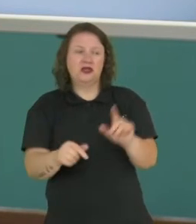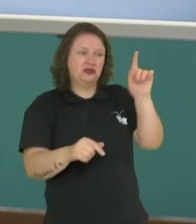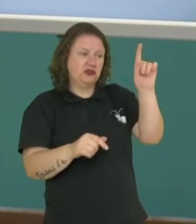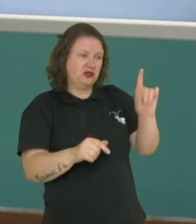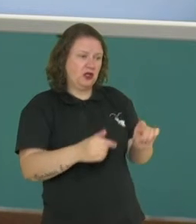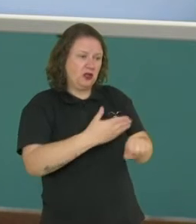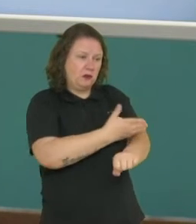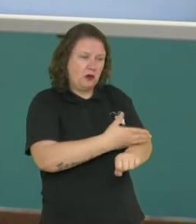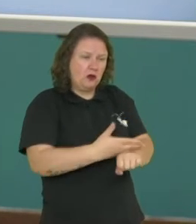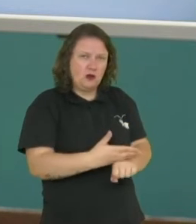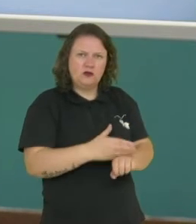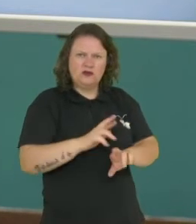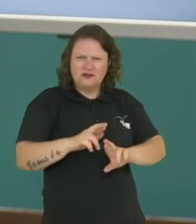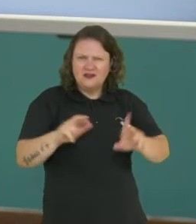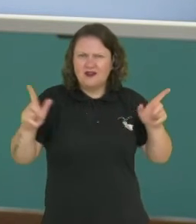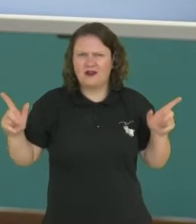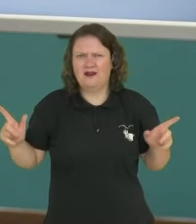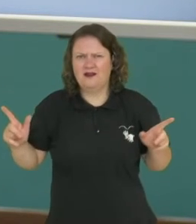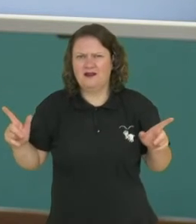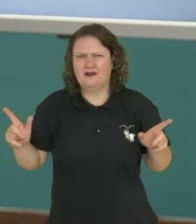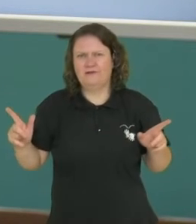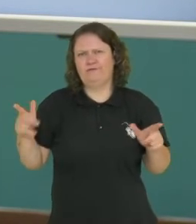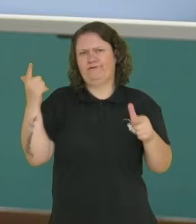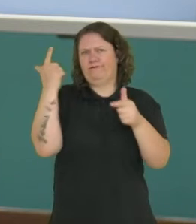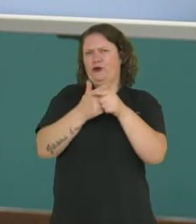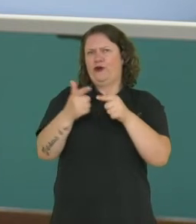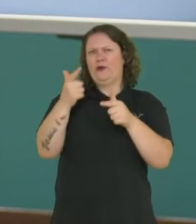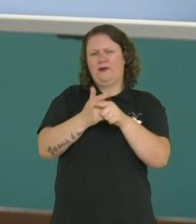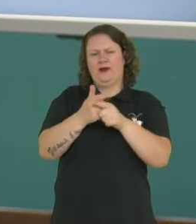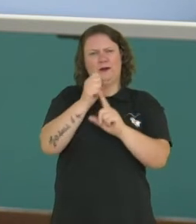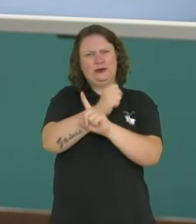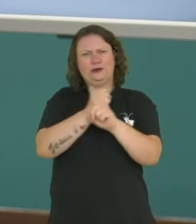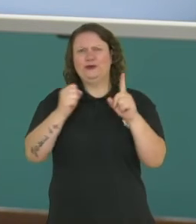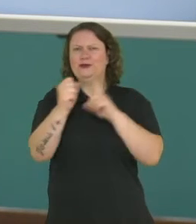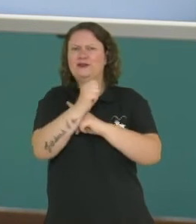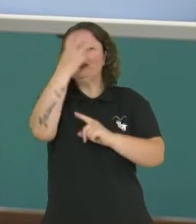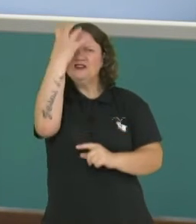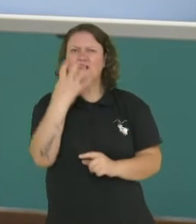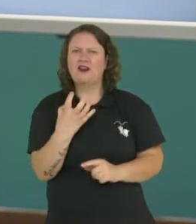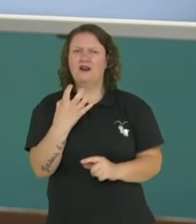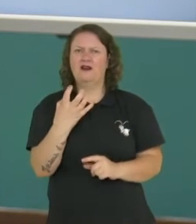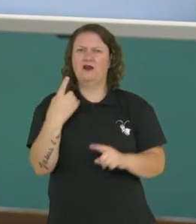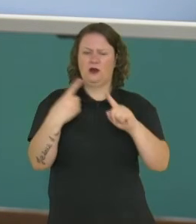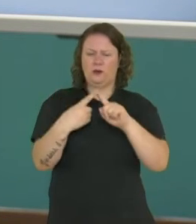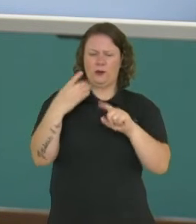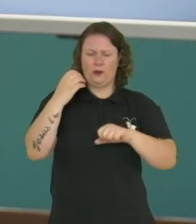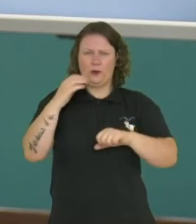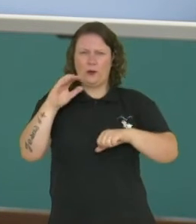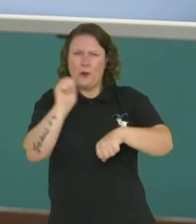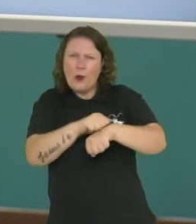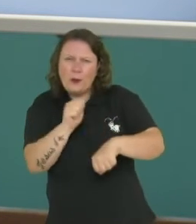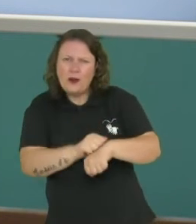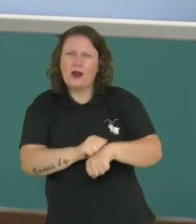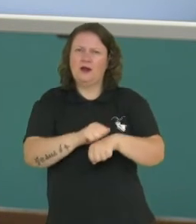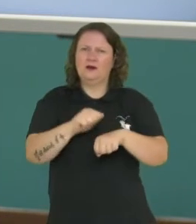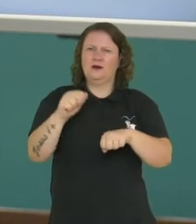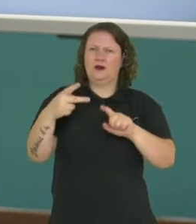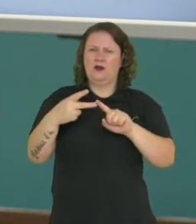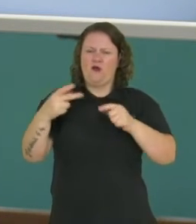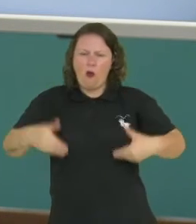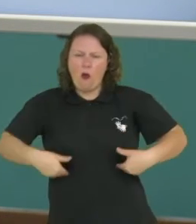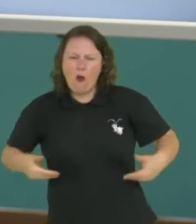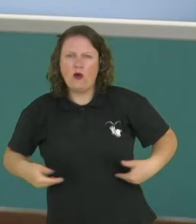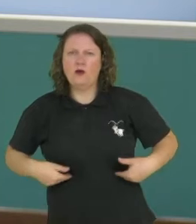e isso gera então muitos problemas sociais, como exclusão, né, como pobreza, como, enfim, até a morte, né, levar à